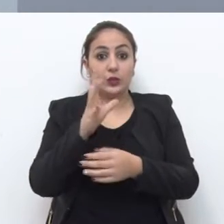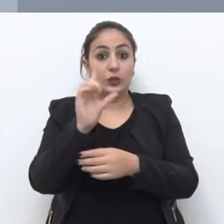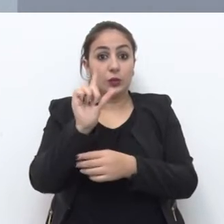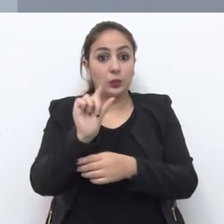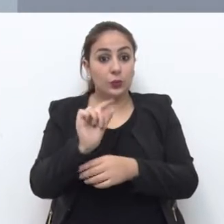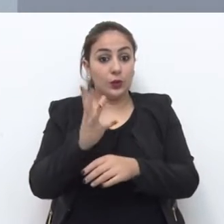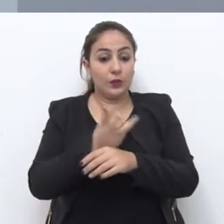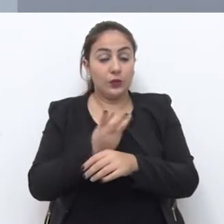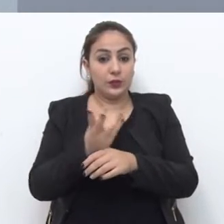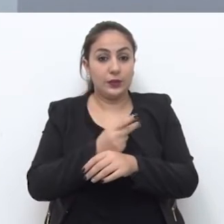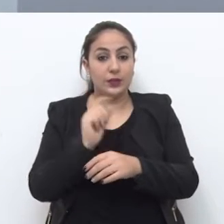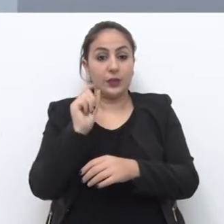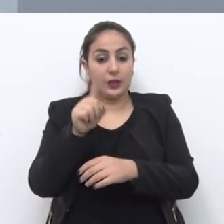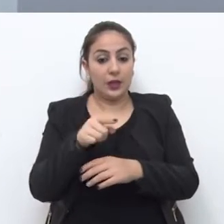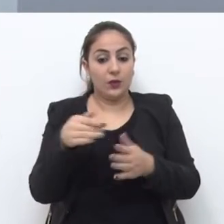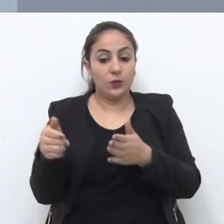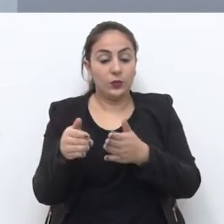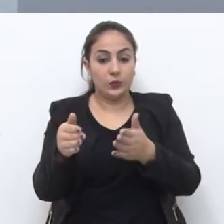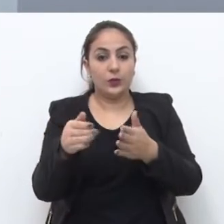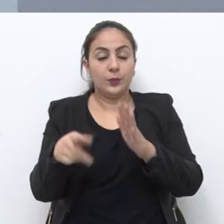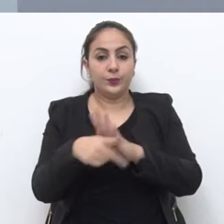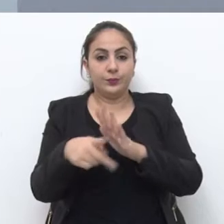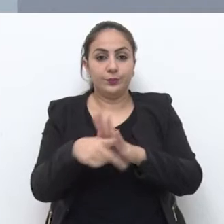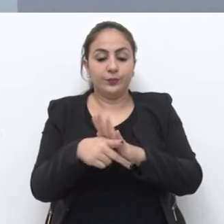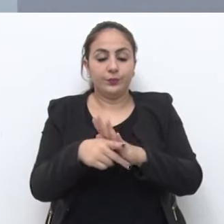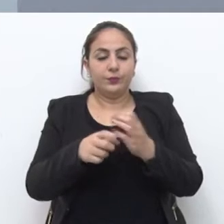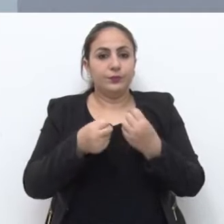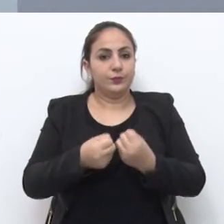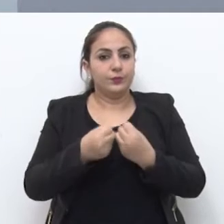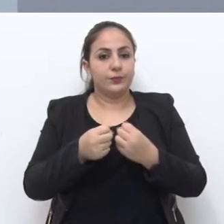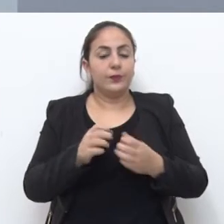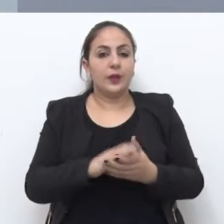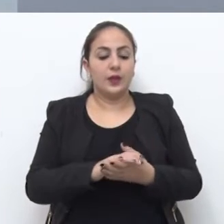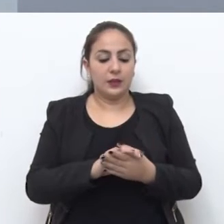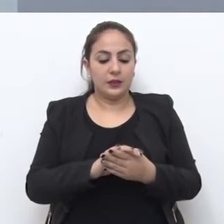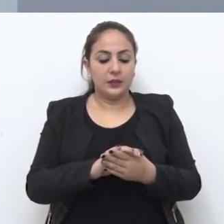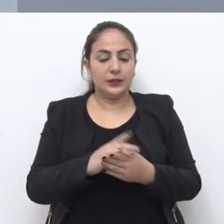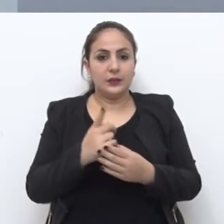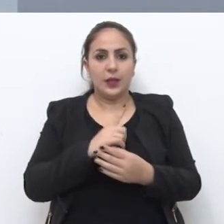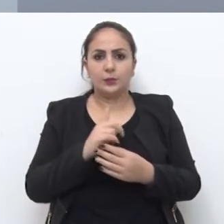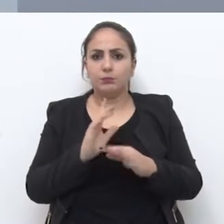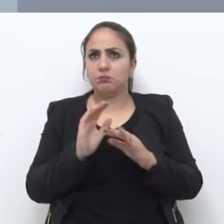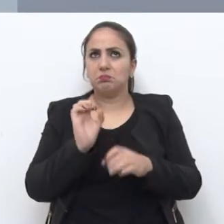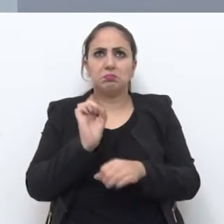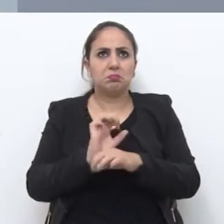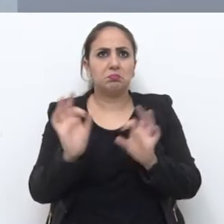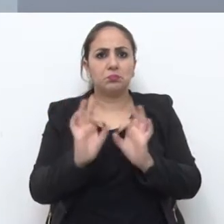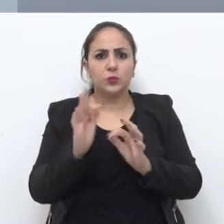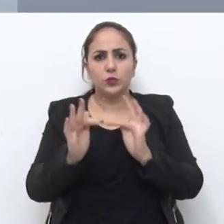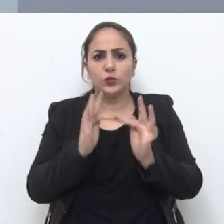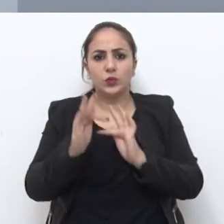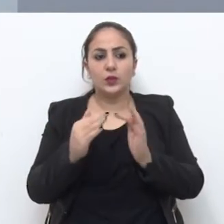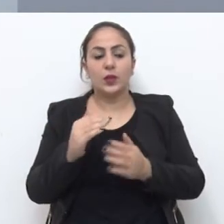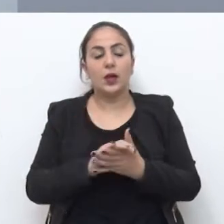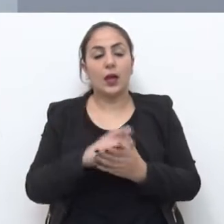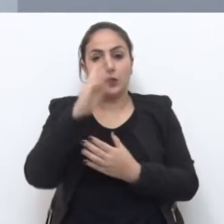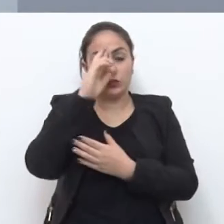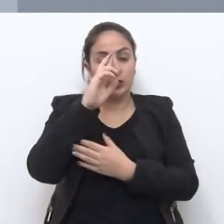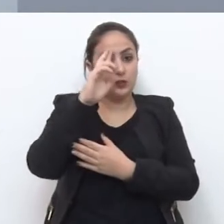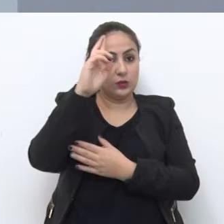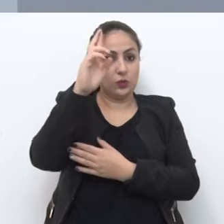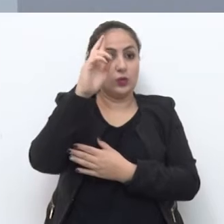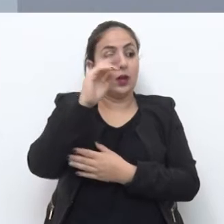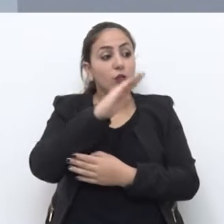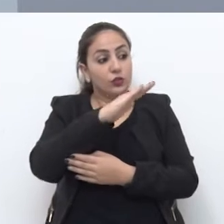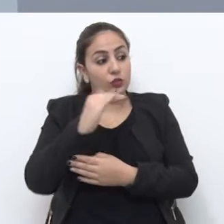velocidade dos veículos, que é um trecho de veículos pesados, né, está desativado. Então nós fomos acionados pela direção da escola, Antônio